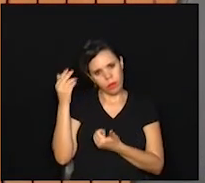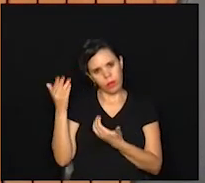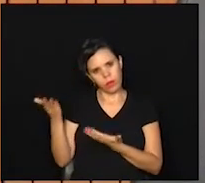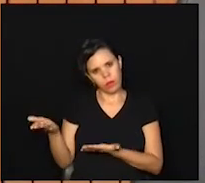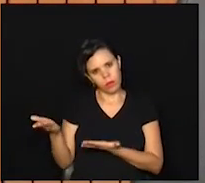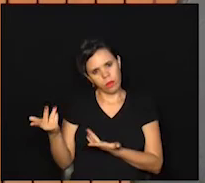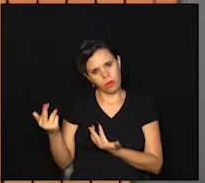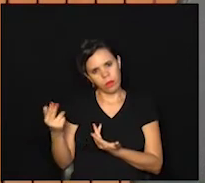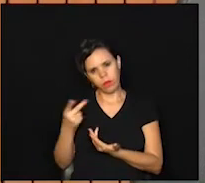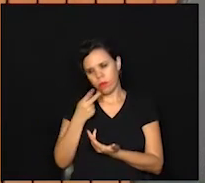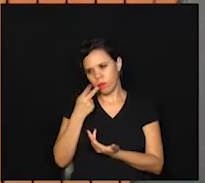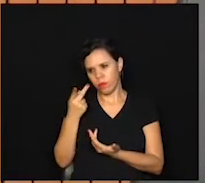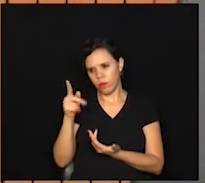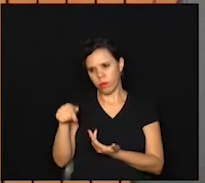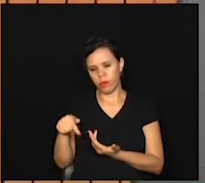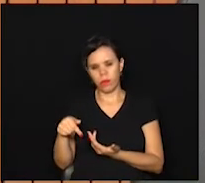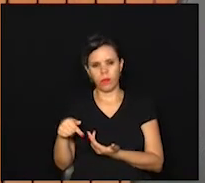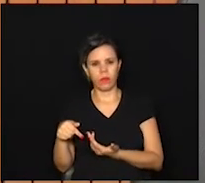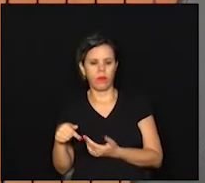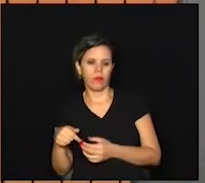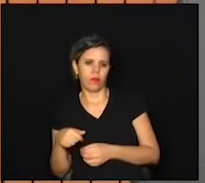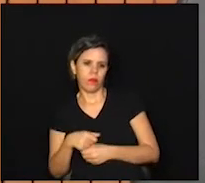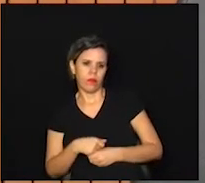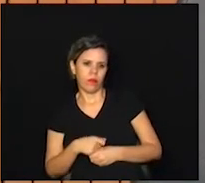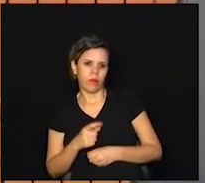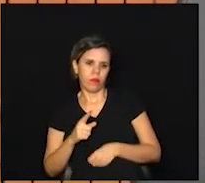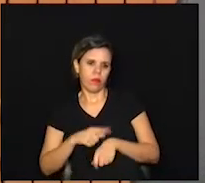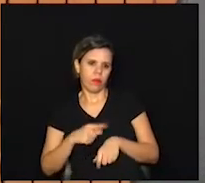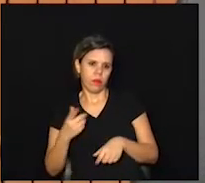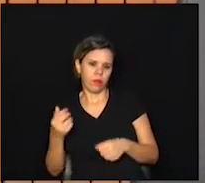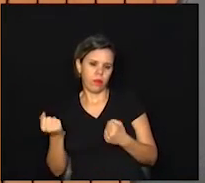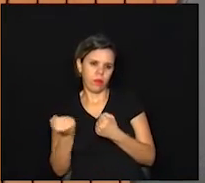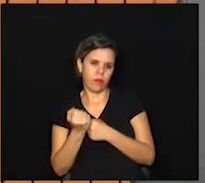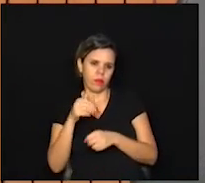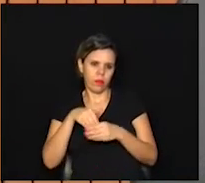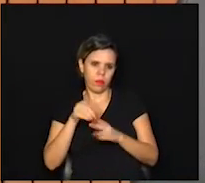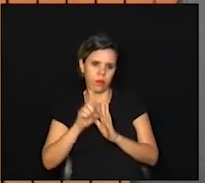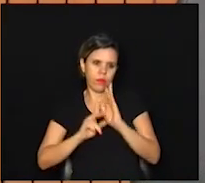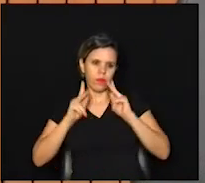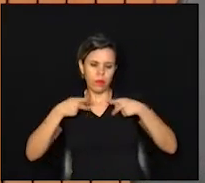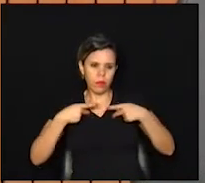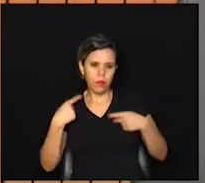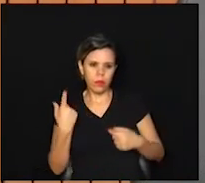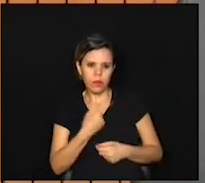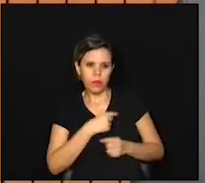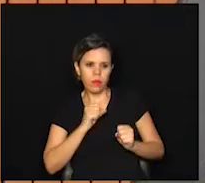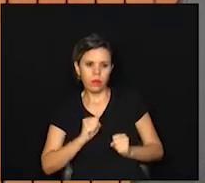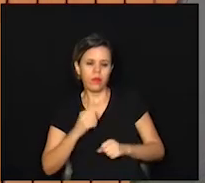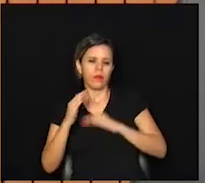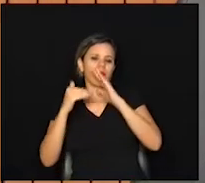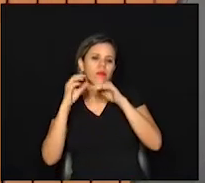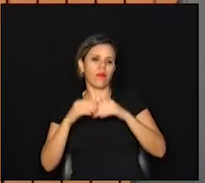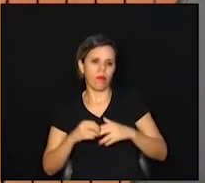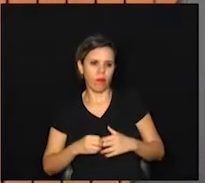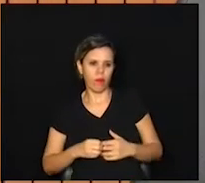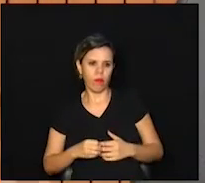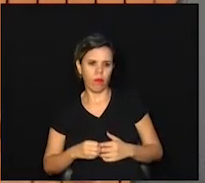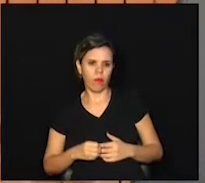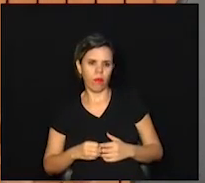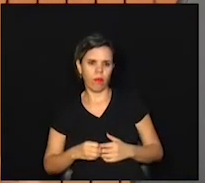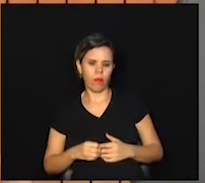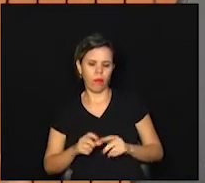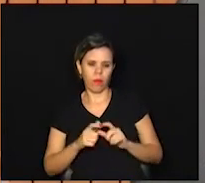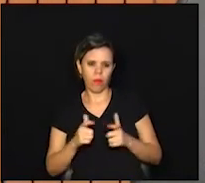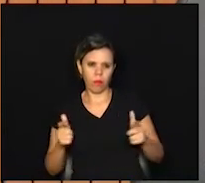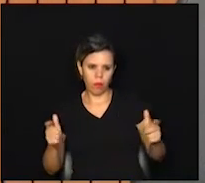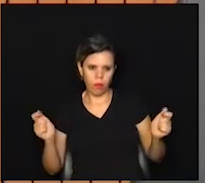Mariante colocou, né, ele que era alguém que votava a favor dos direitos humanos, para que a gente possa fazer essa construção o mais